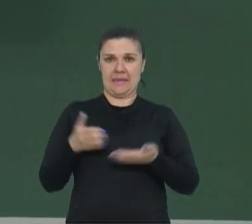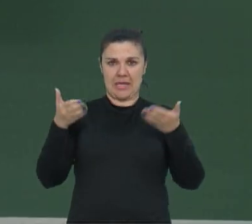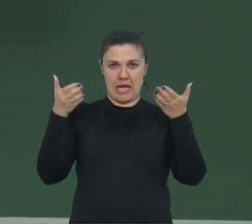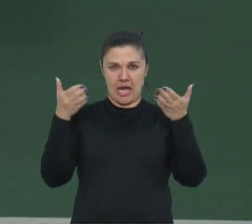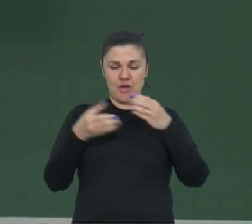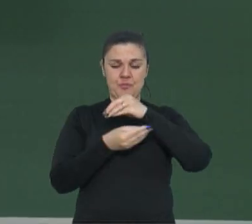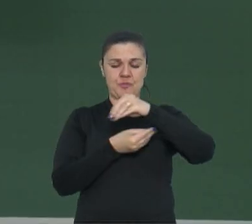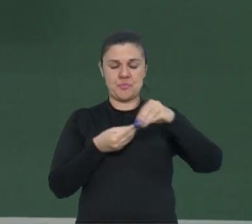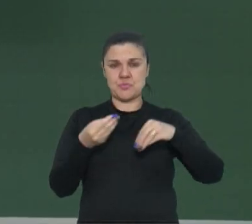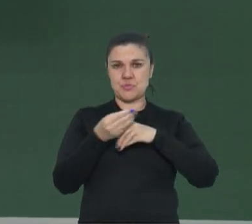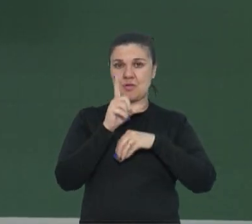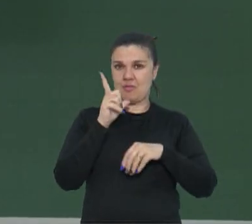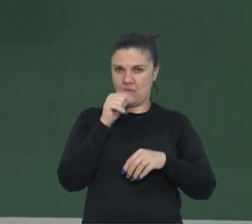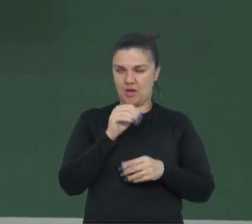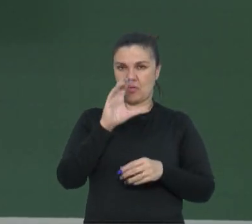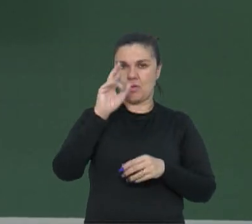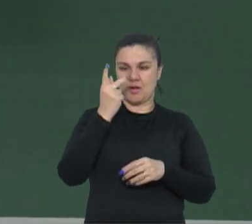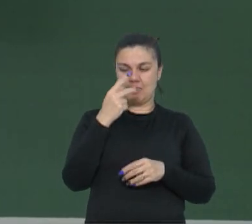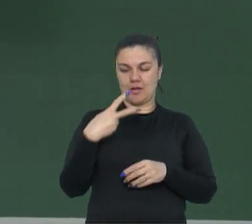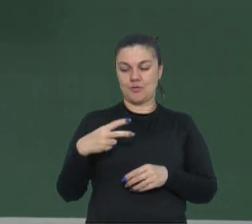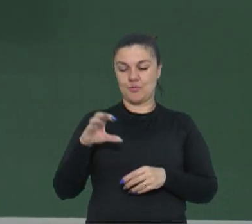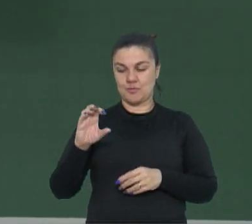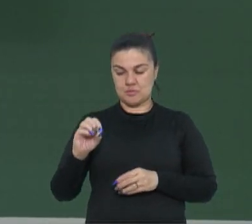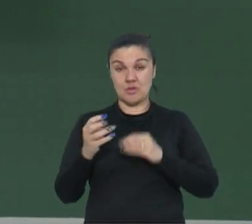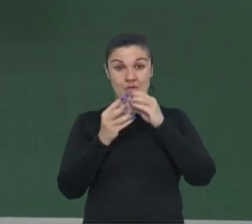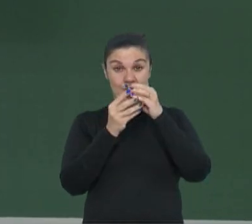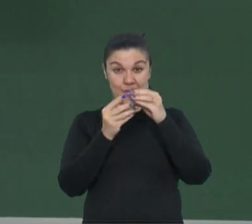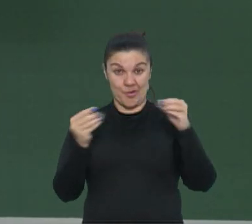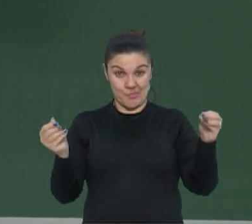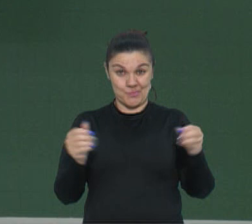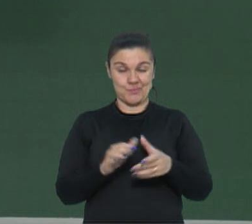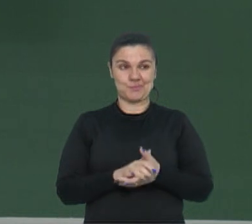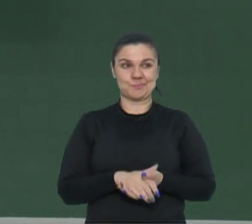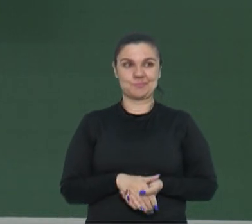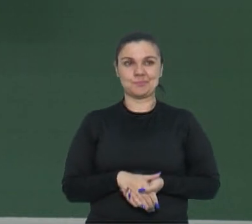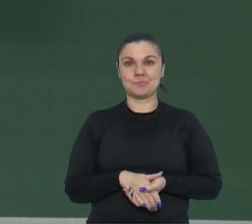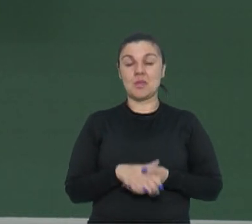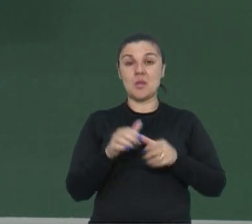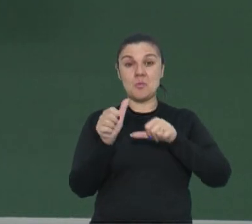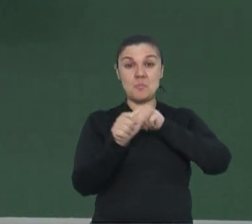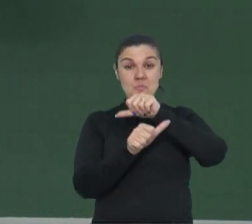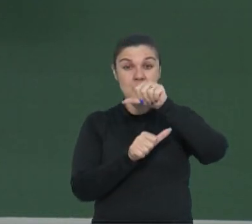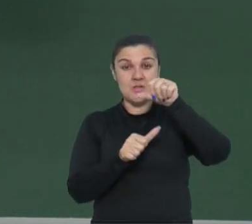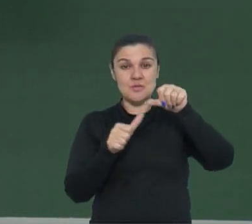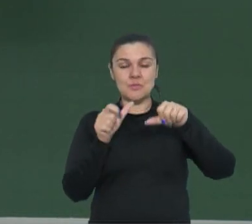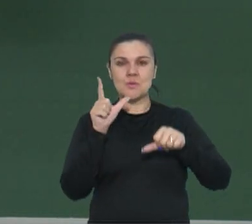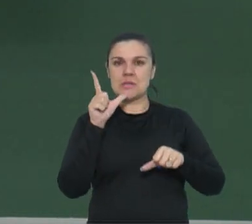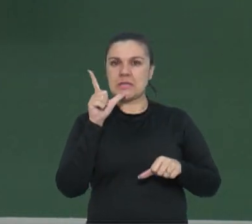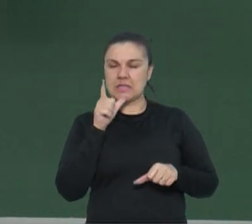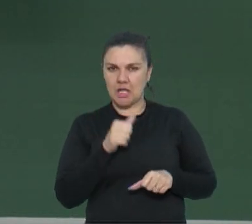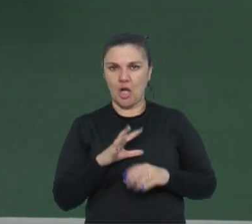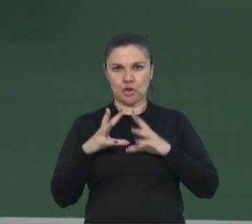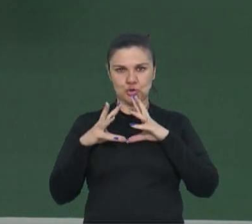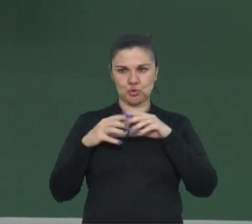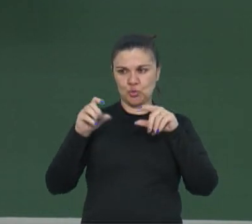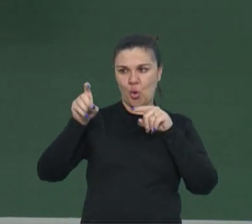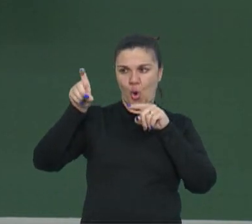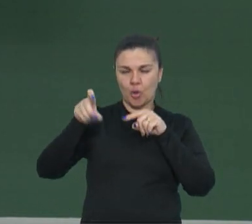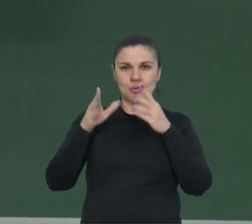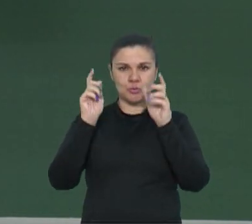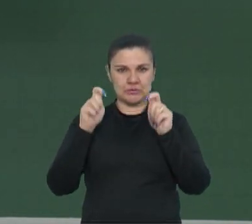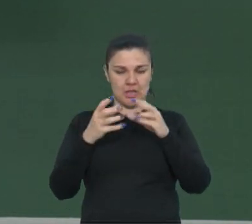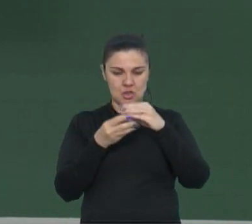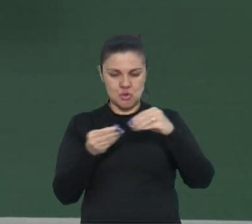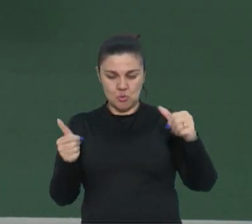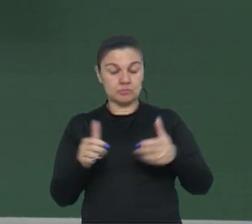sobre solubilização, ou seja, quando eu dissolvo óxidos em água. Primeiro, nem todo óxido é solúvel.